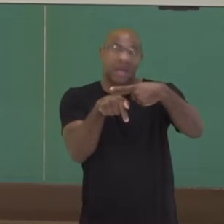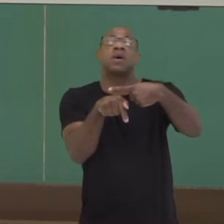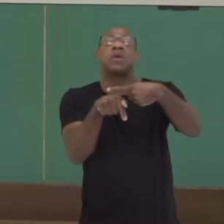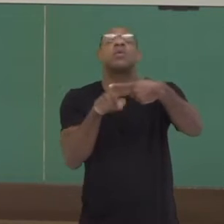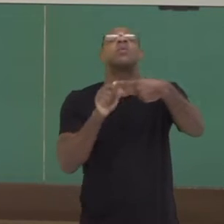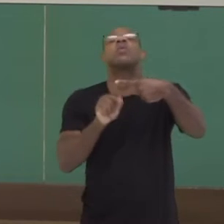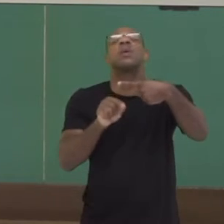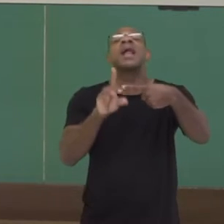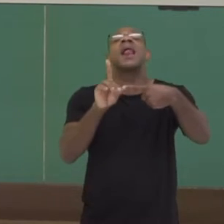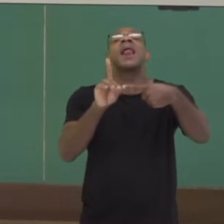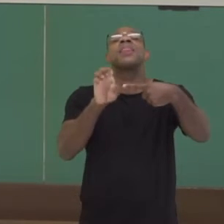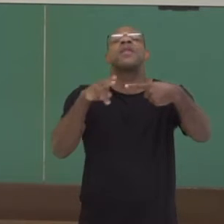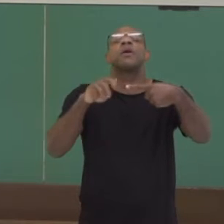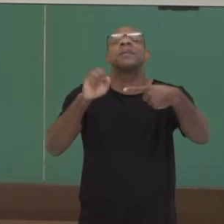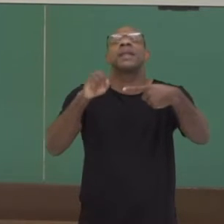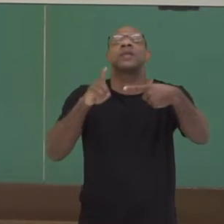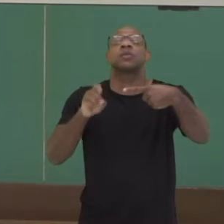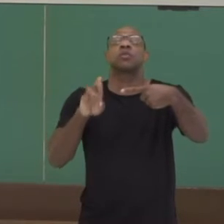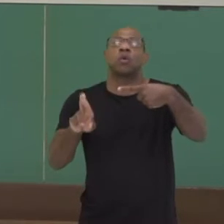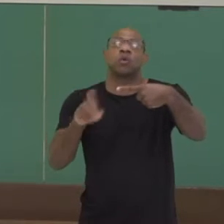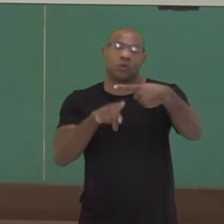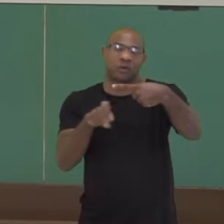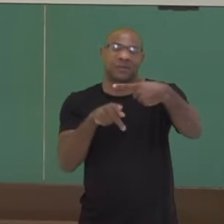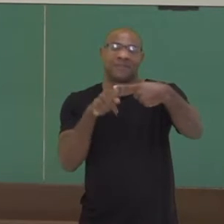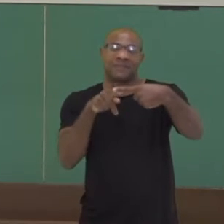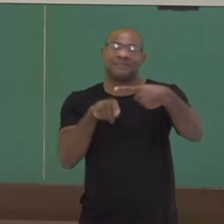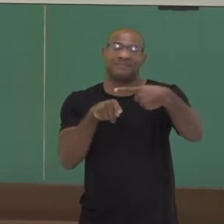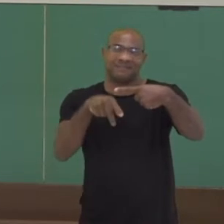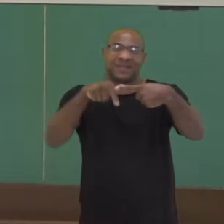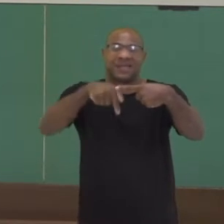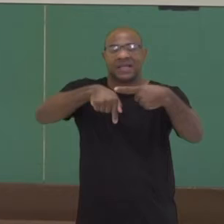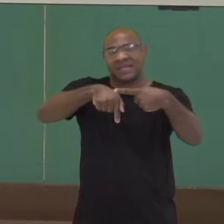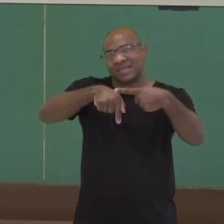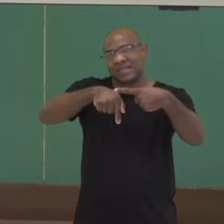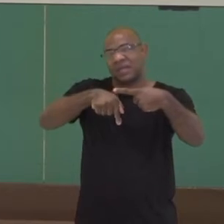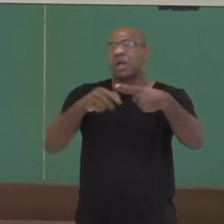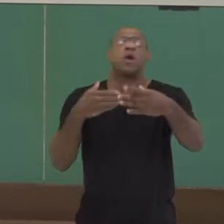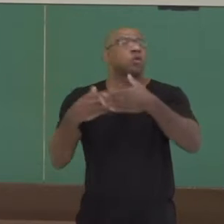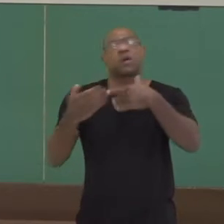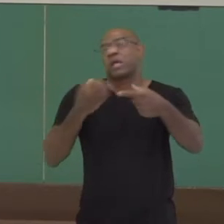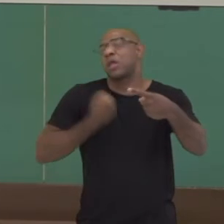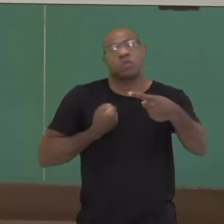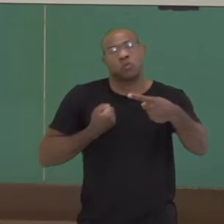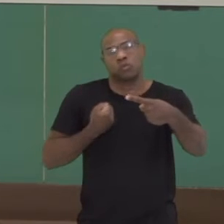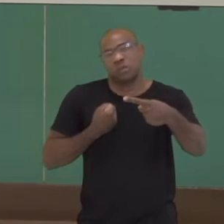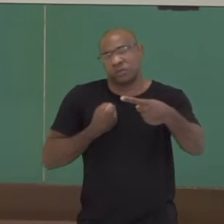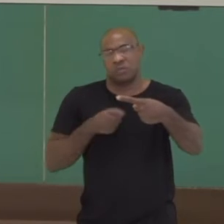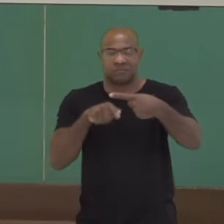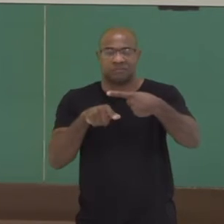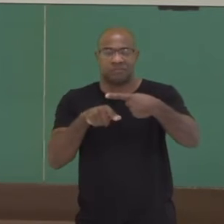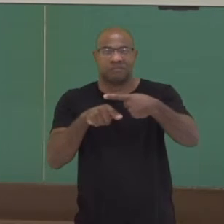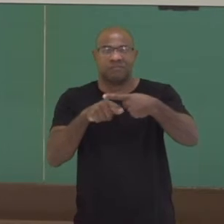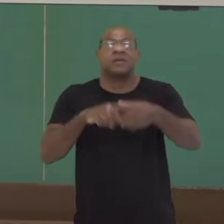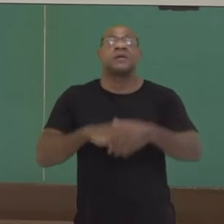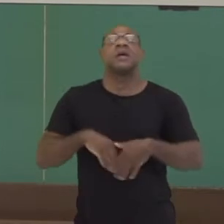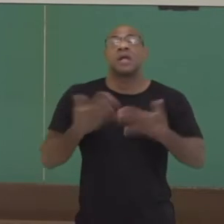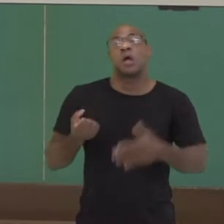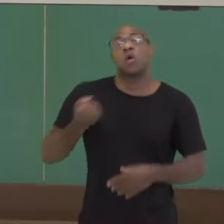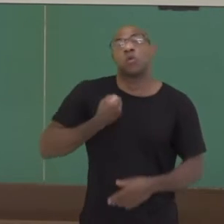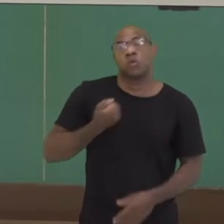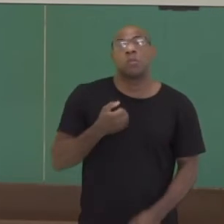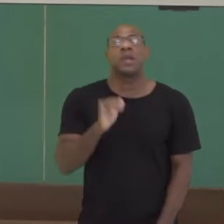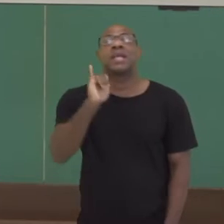é o denominador da fração, também pode ser qualquer número inteiro. Só lembrando que os